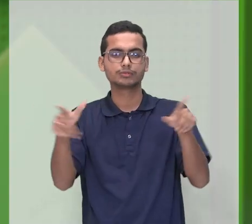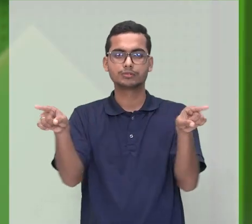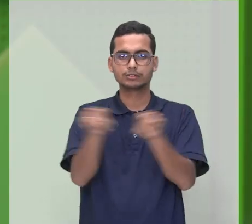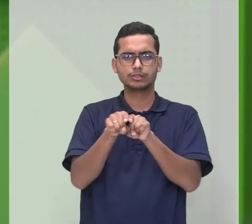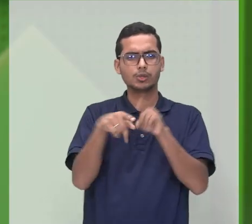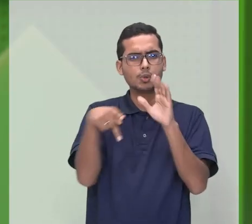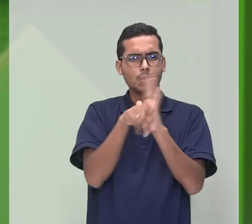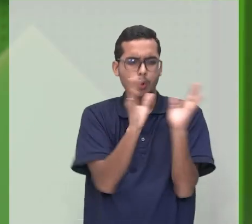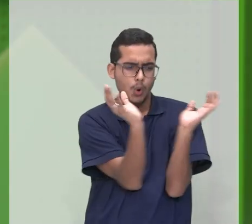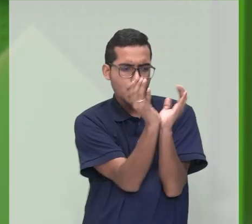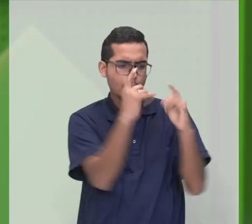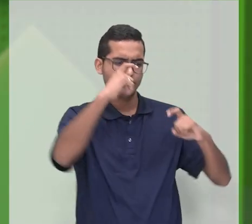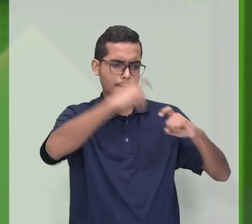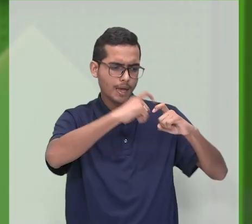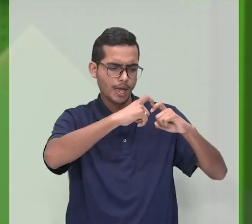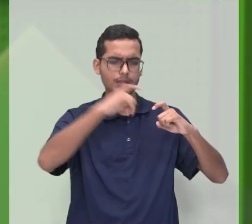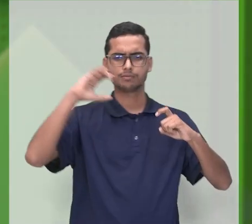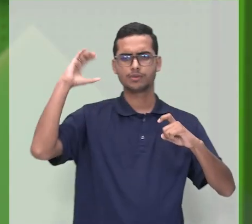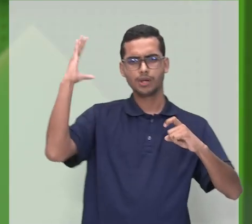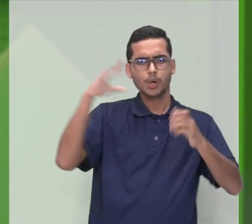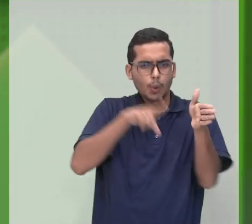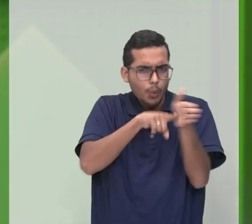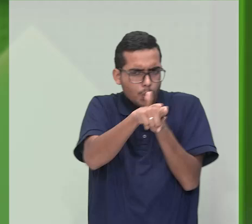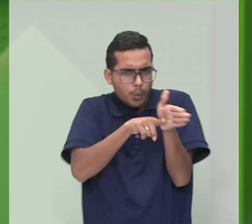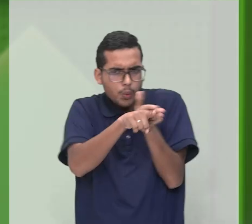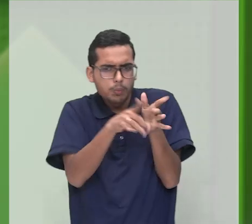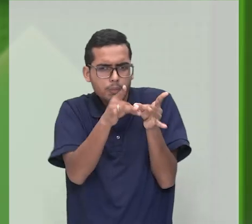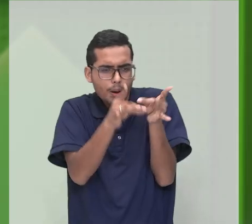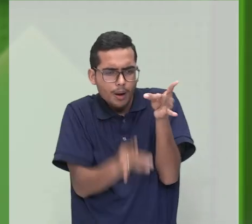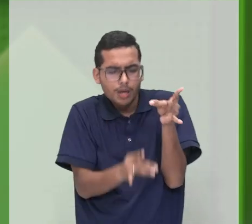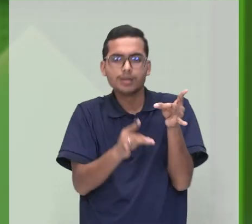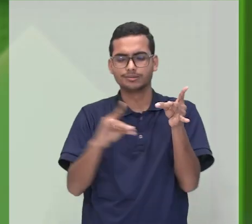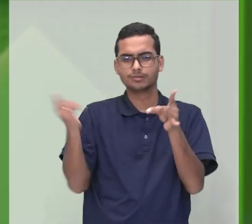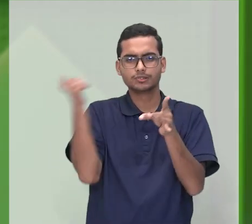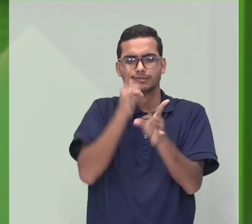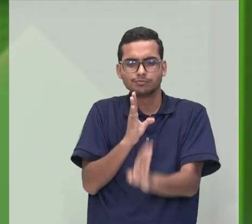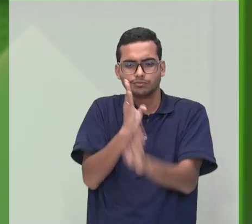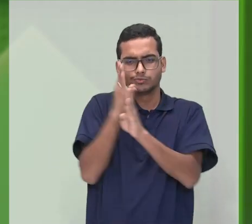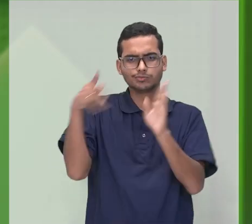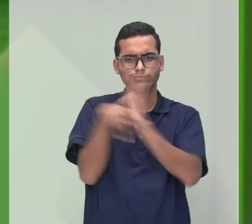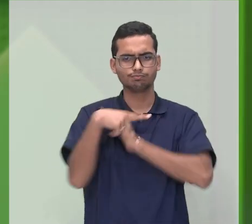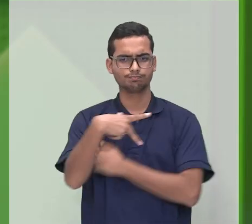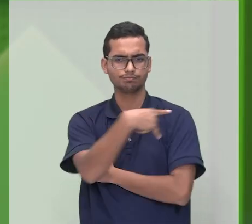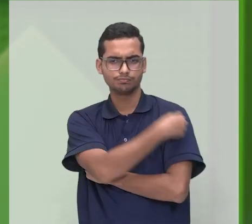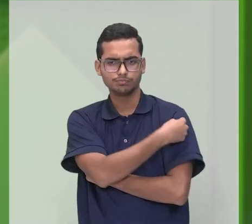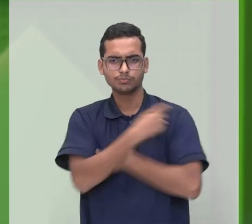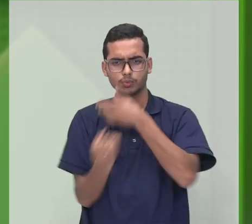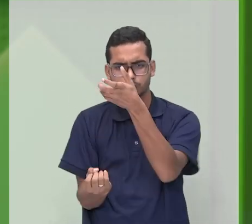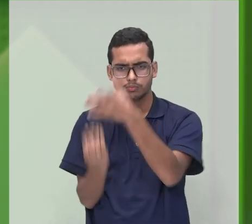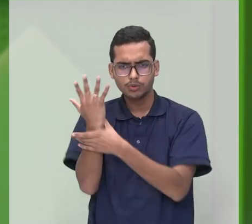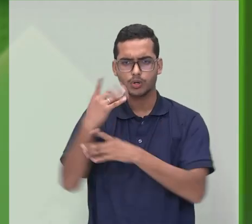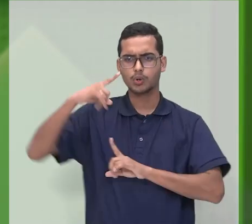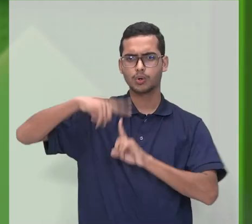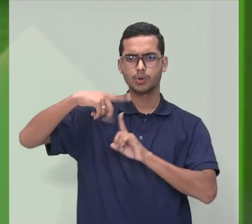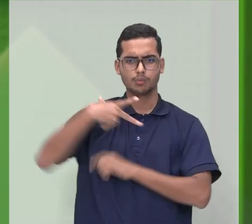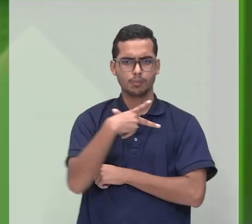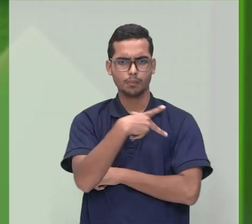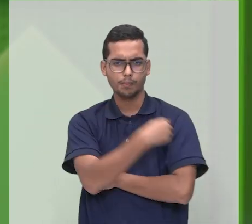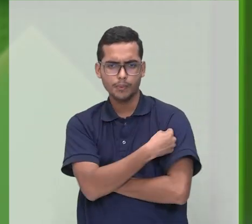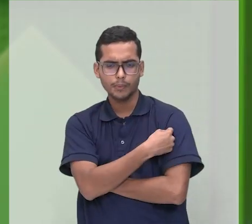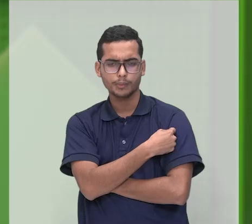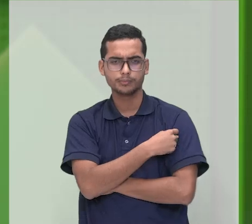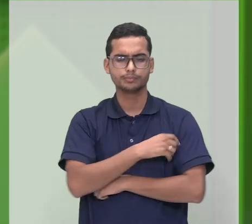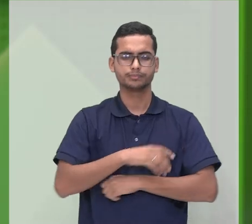ver se há possibilidade da vacinação. E, ao criar a vacinação, né, não